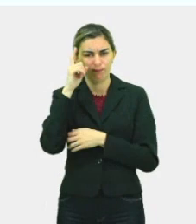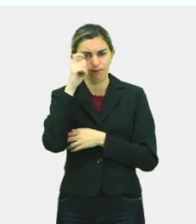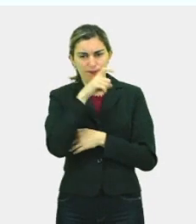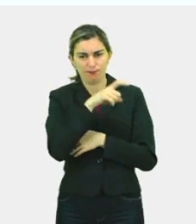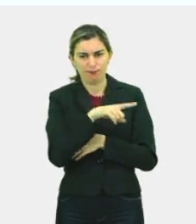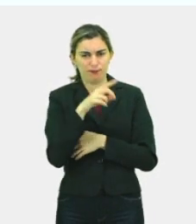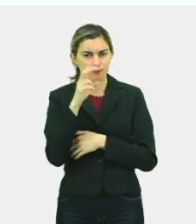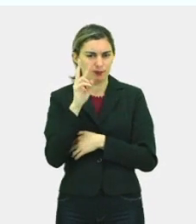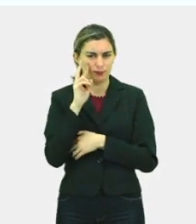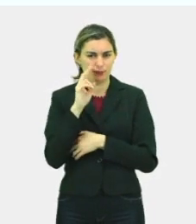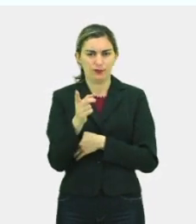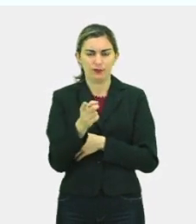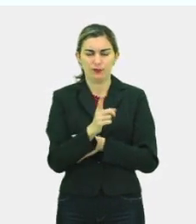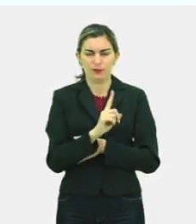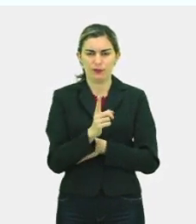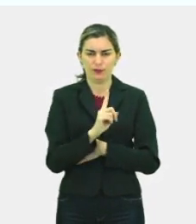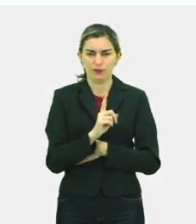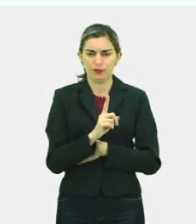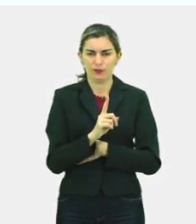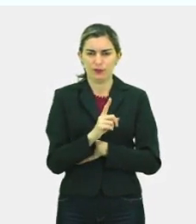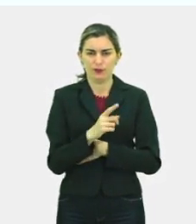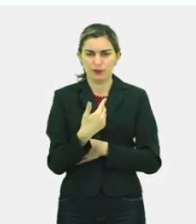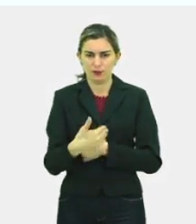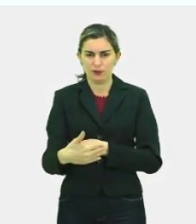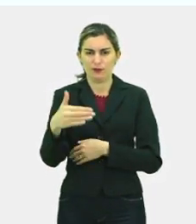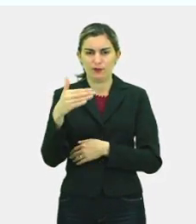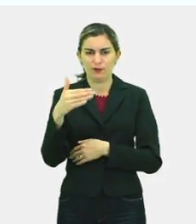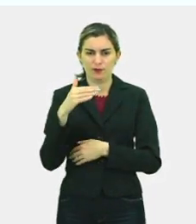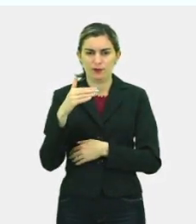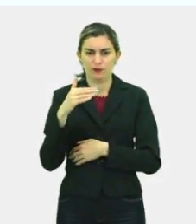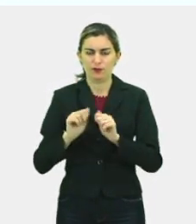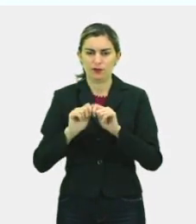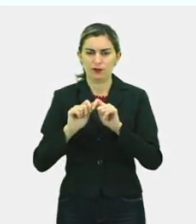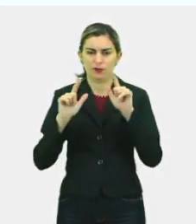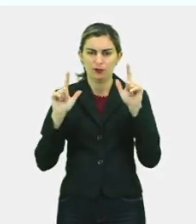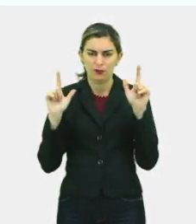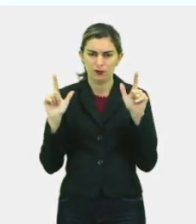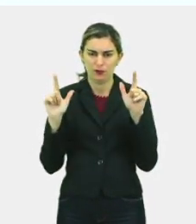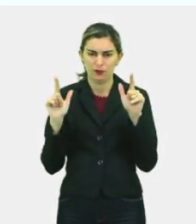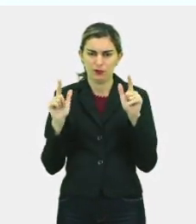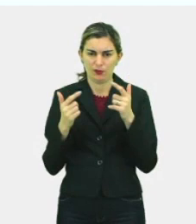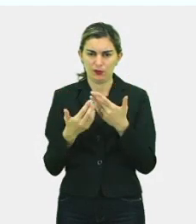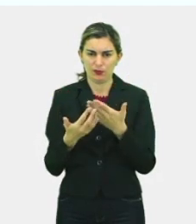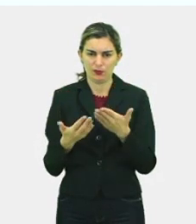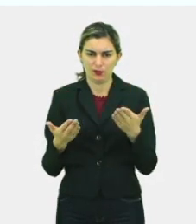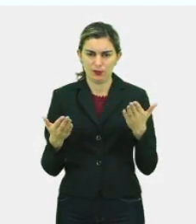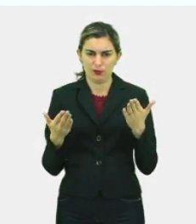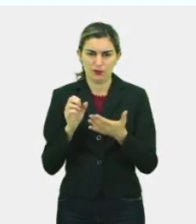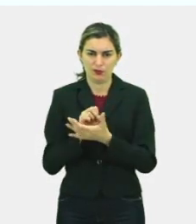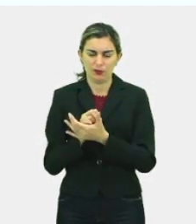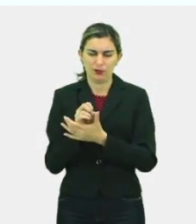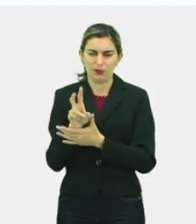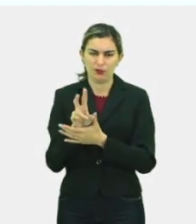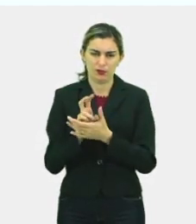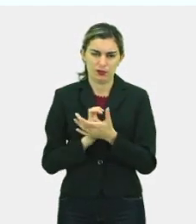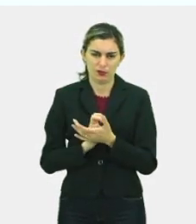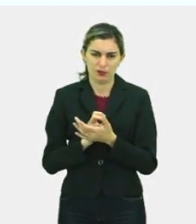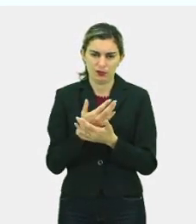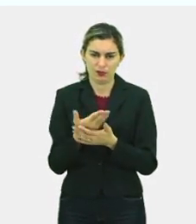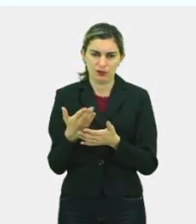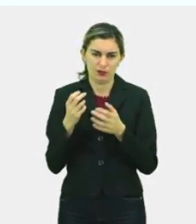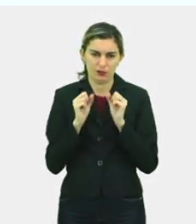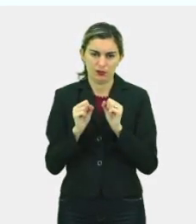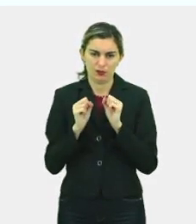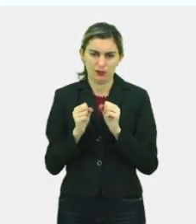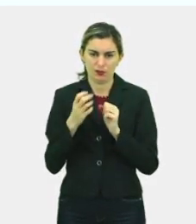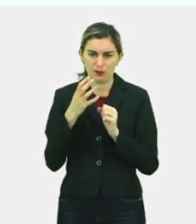alguma dificuldade ou então não lembra um pouquinho da aula anterior, vai lá na plataforma lá que tem as aulas do EducaPE